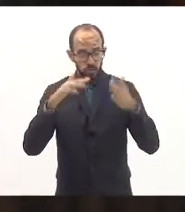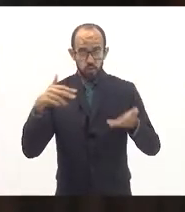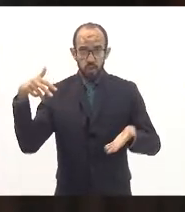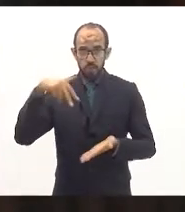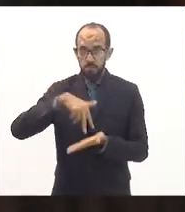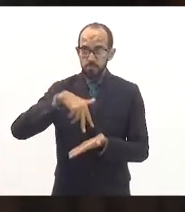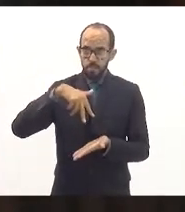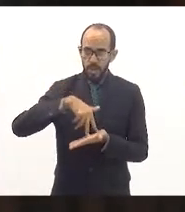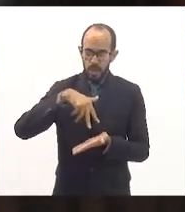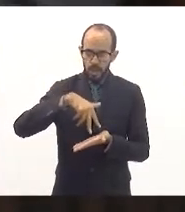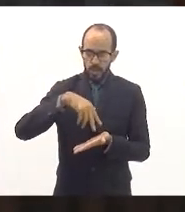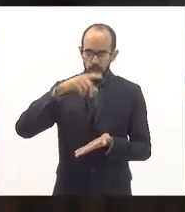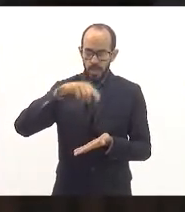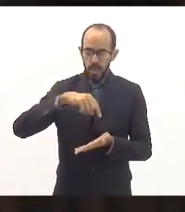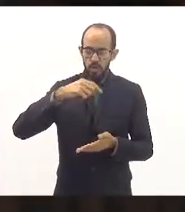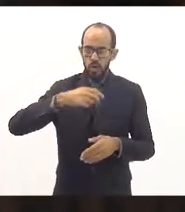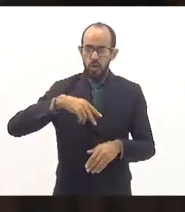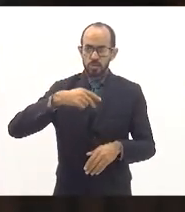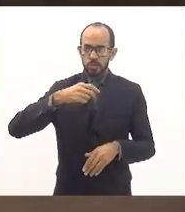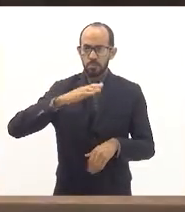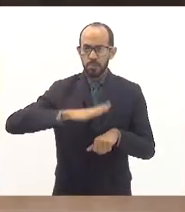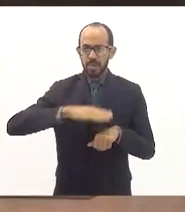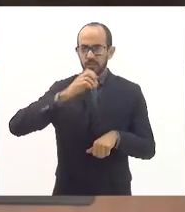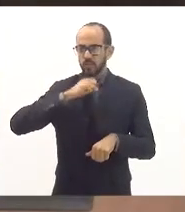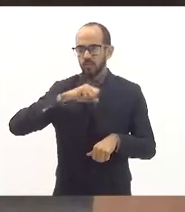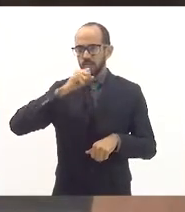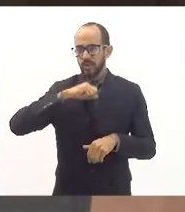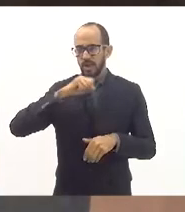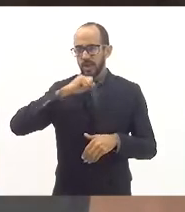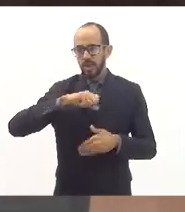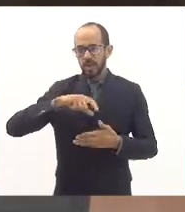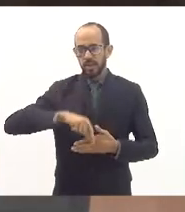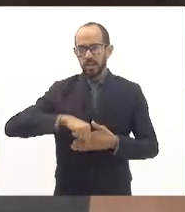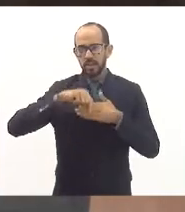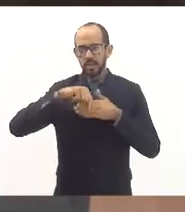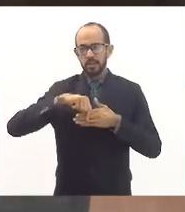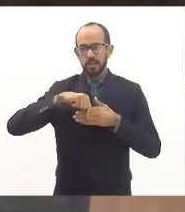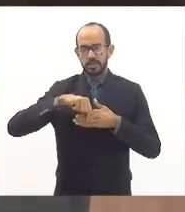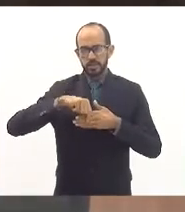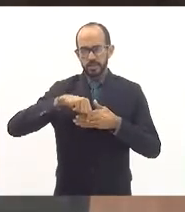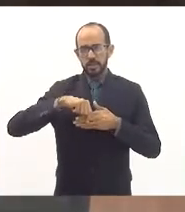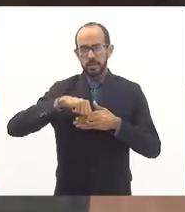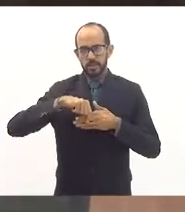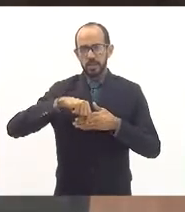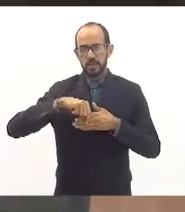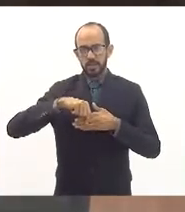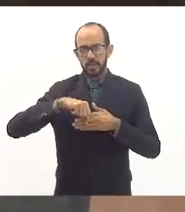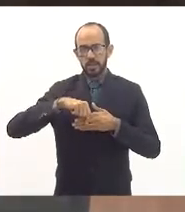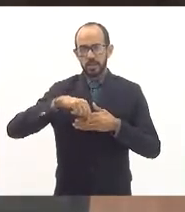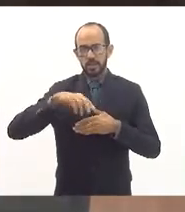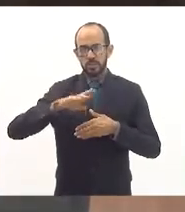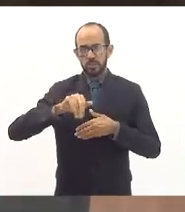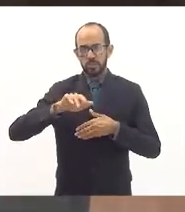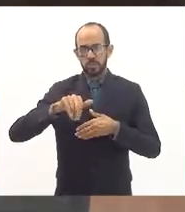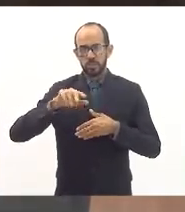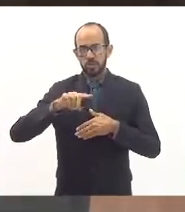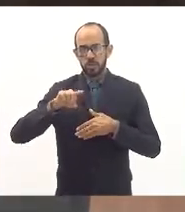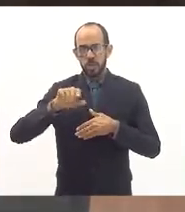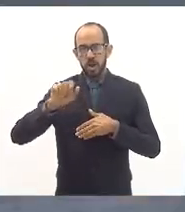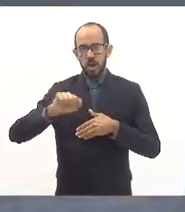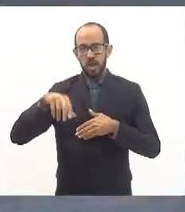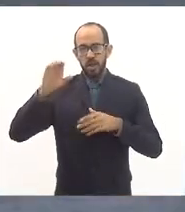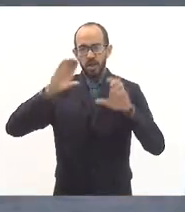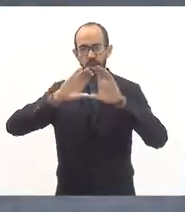nossa mais antiga liderança brizolista. E Brizola lá do céu